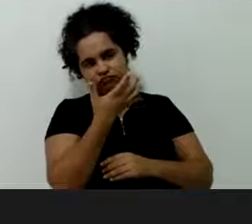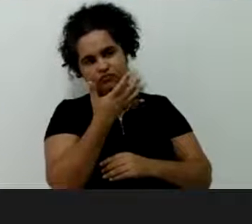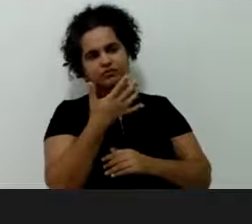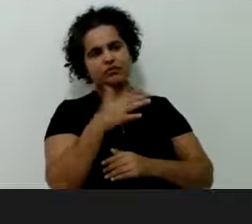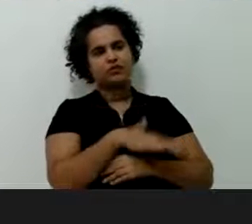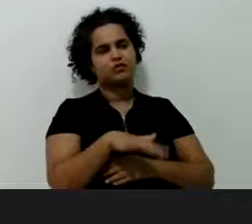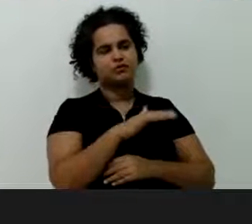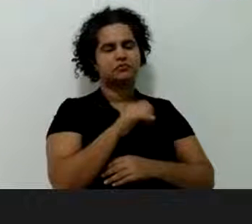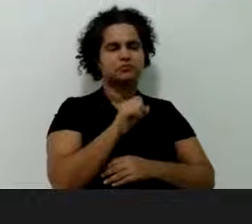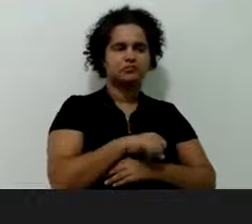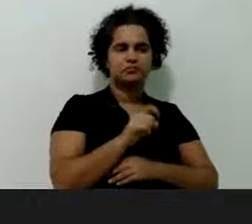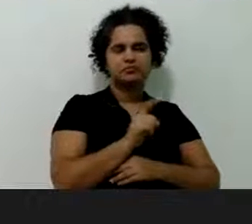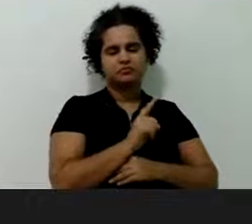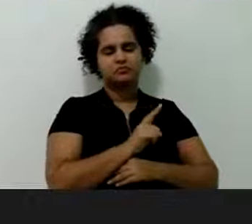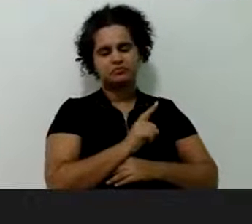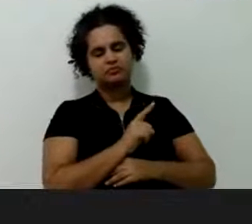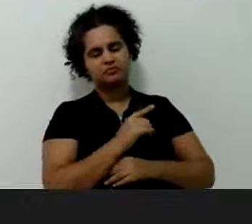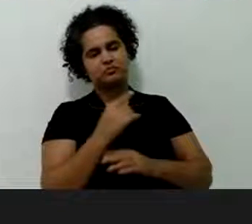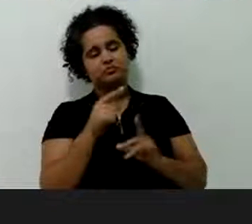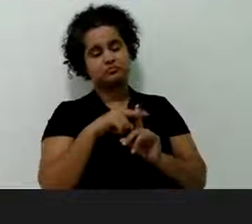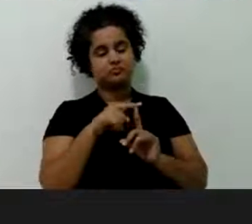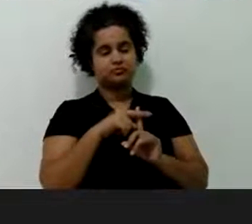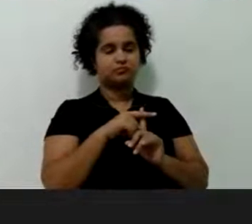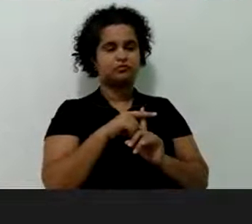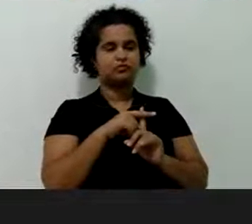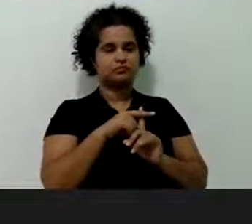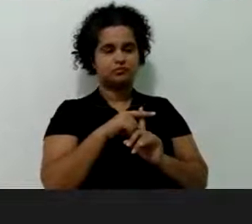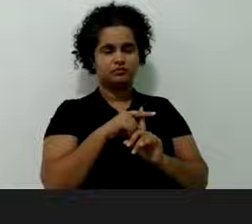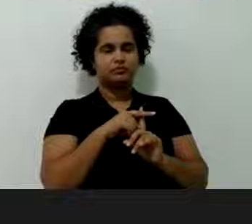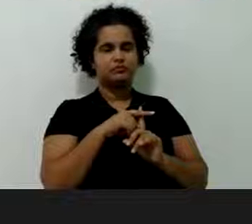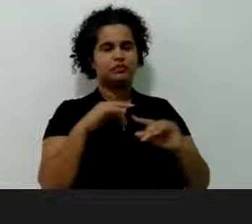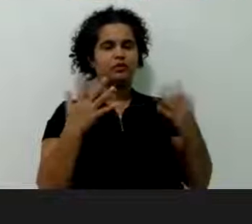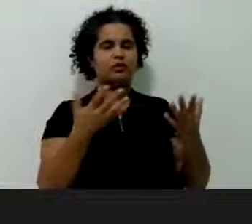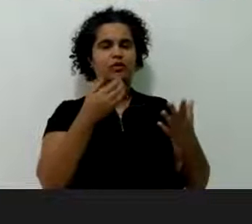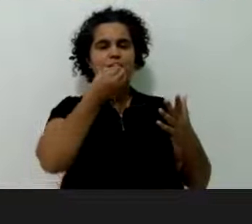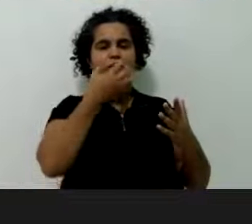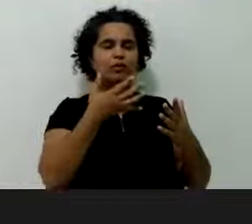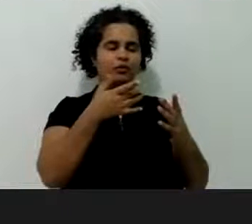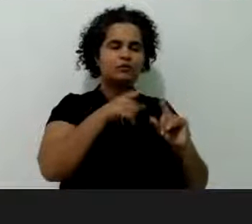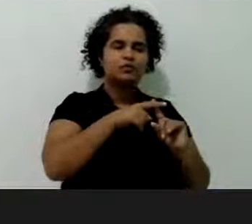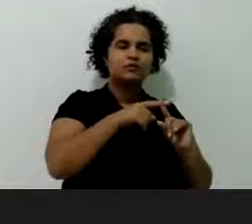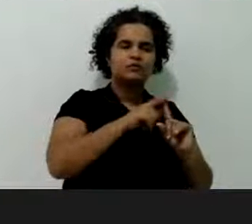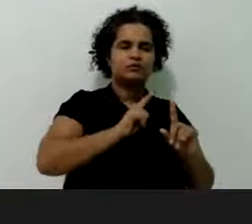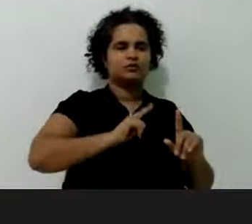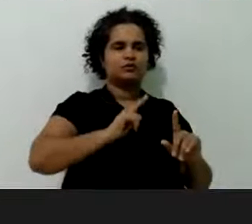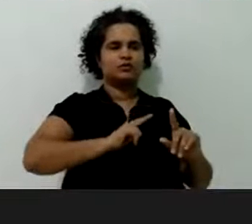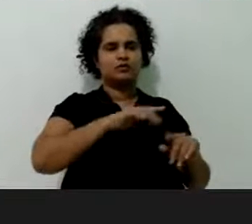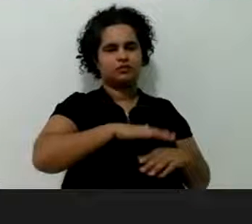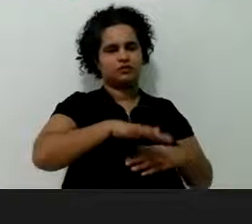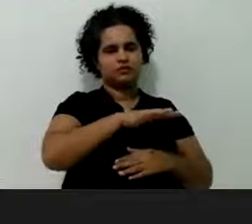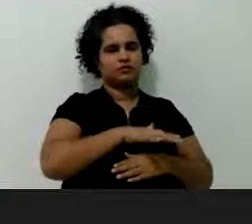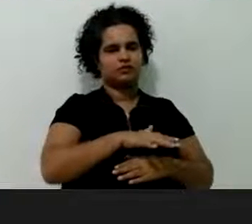ou não, se os benefícios tipo, quais são os benefícios que ele traz para a área, e se